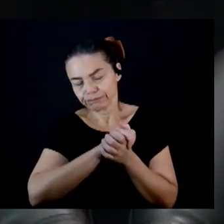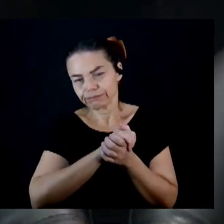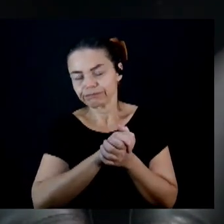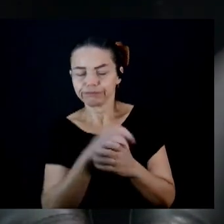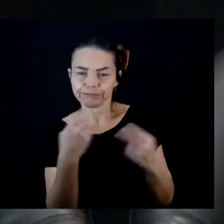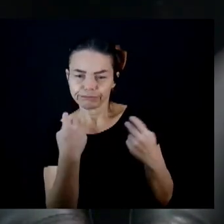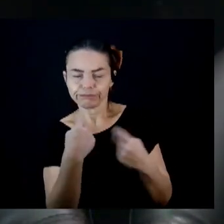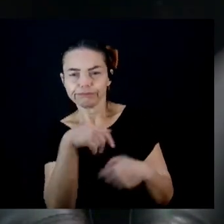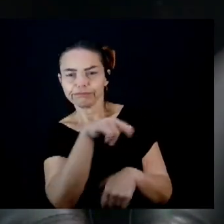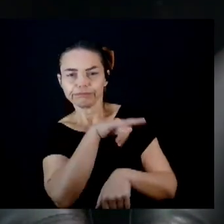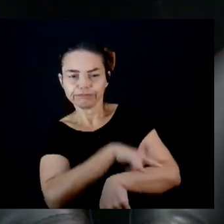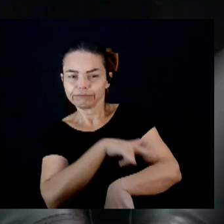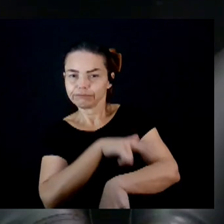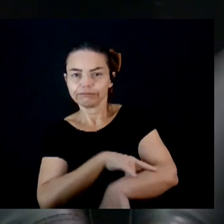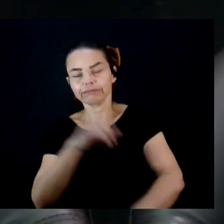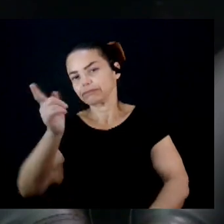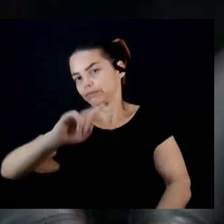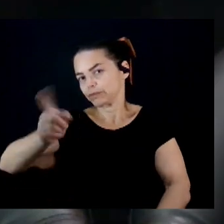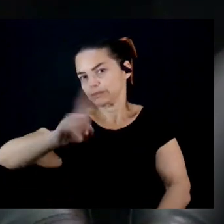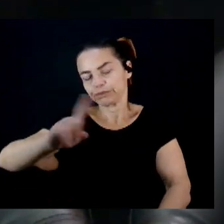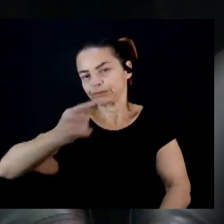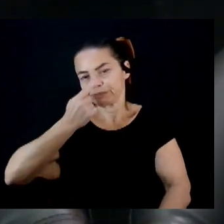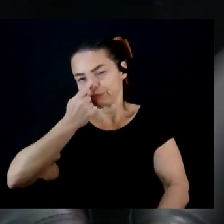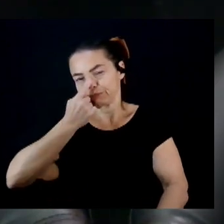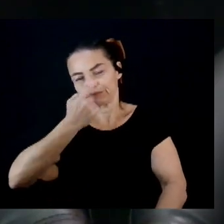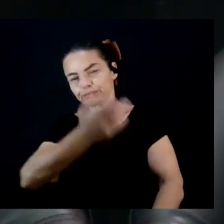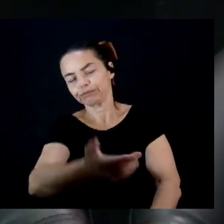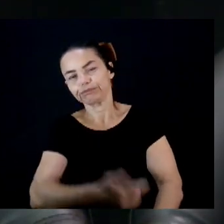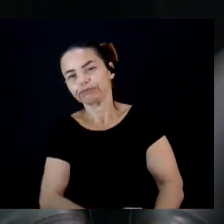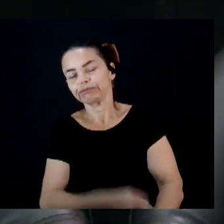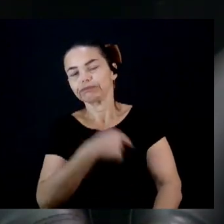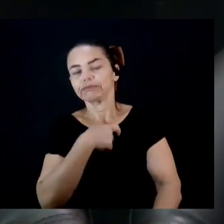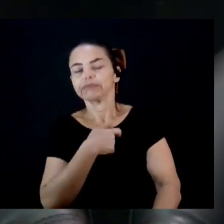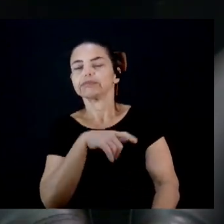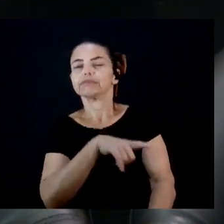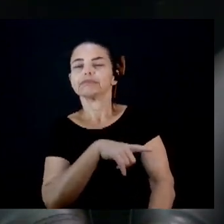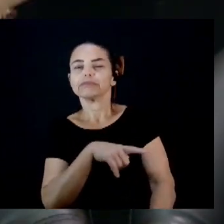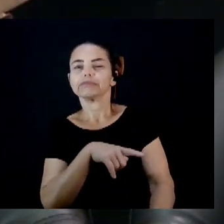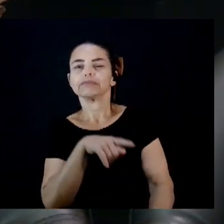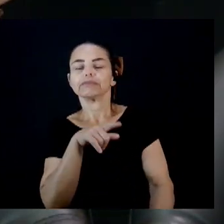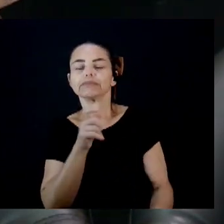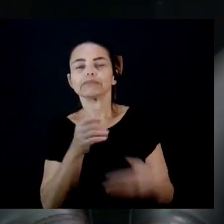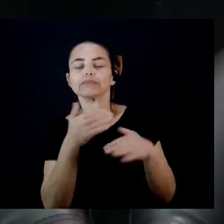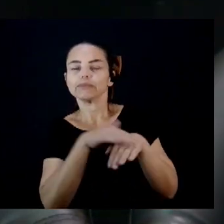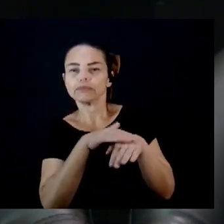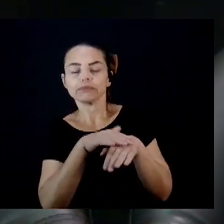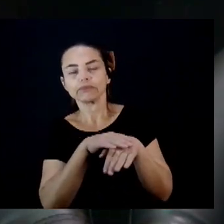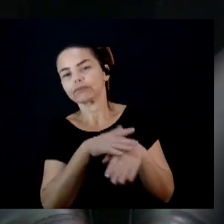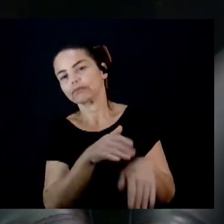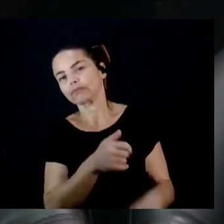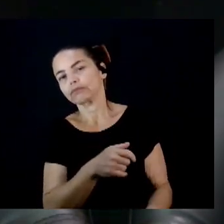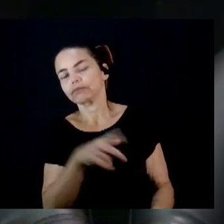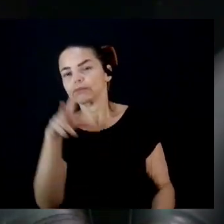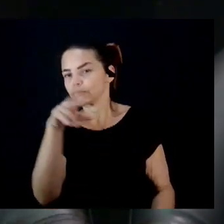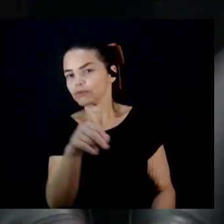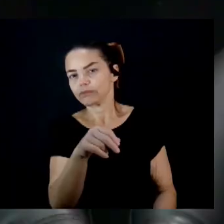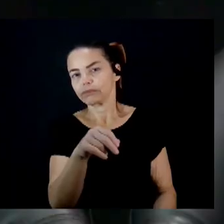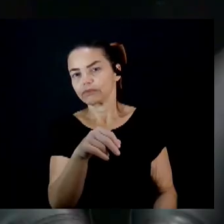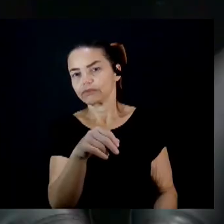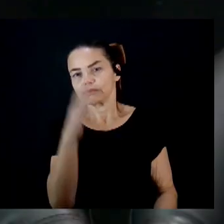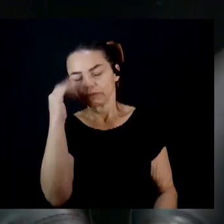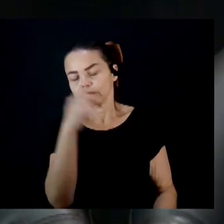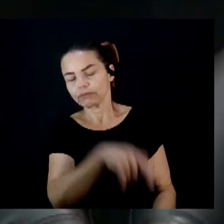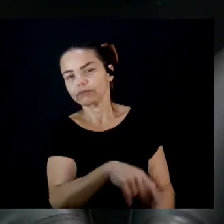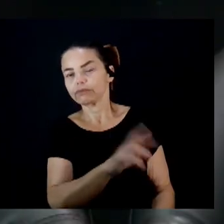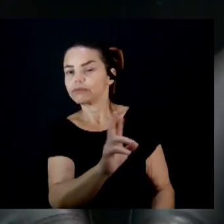ao banheiro. Não, isso não é intimidade. Intimidade é você poder falar não, saber que a pessoa vai